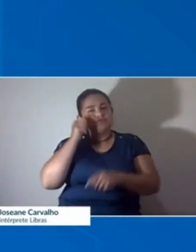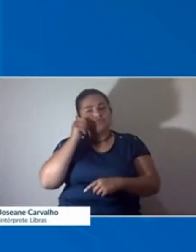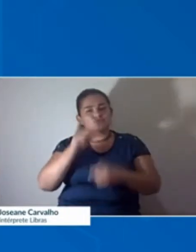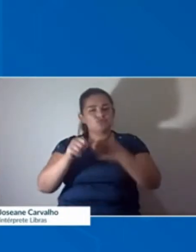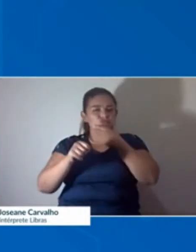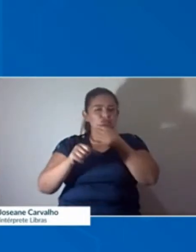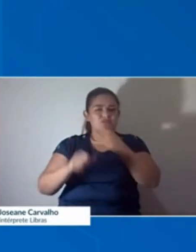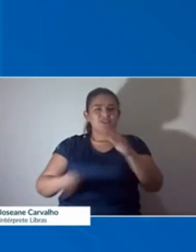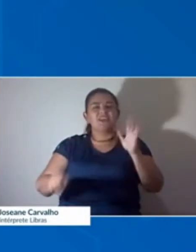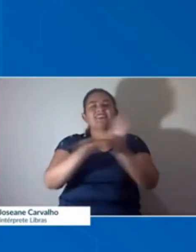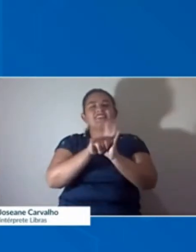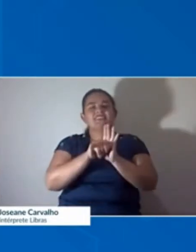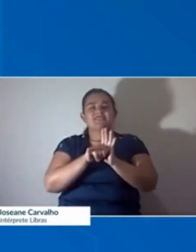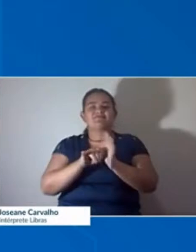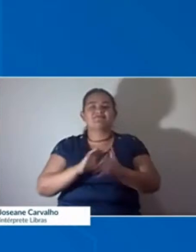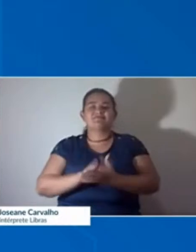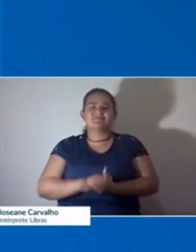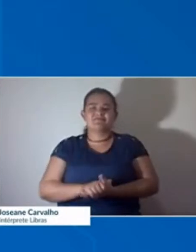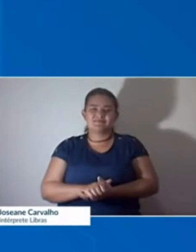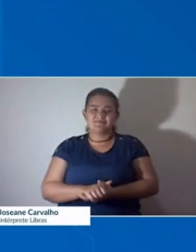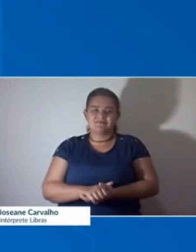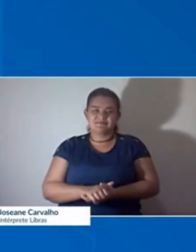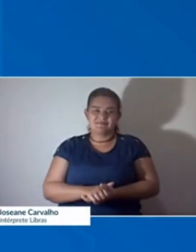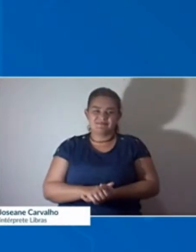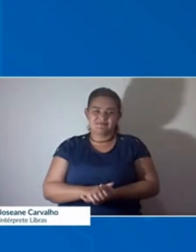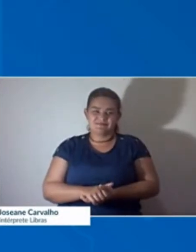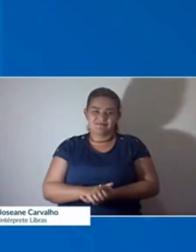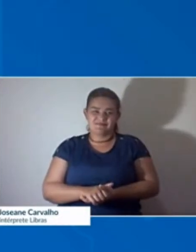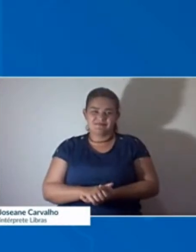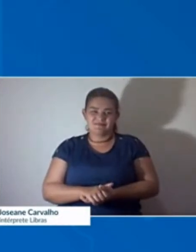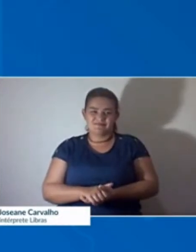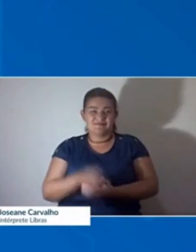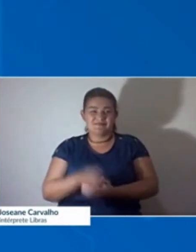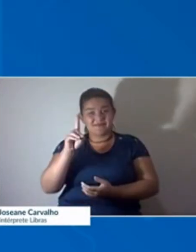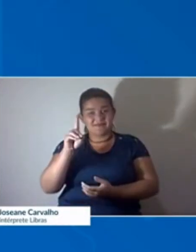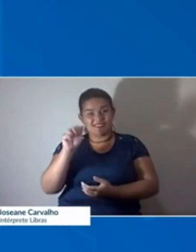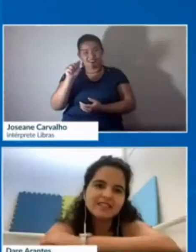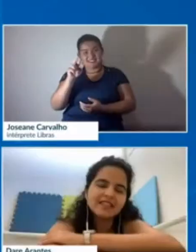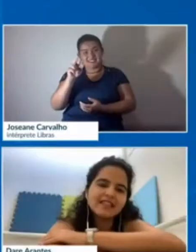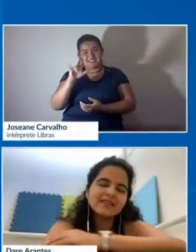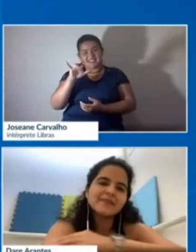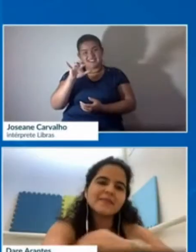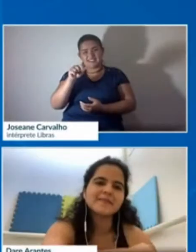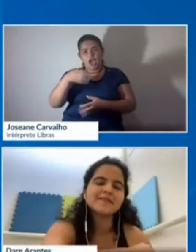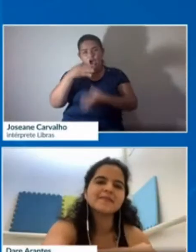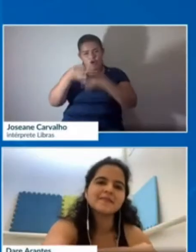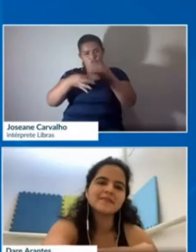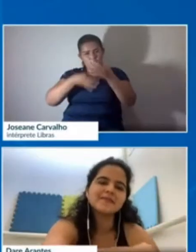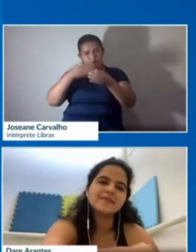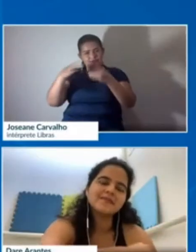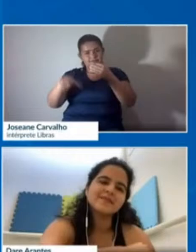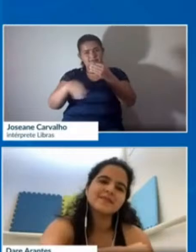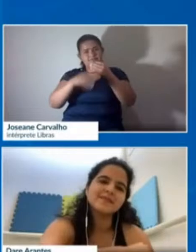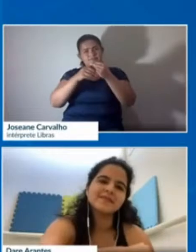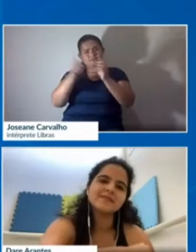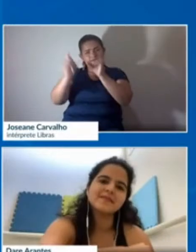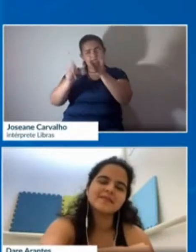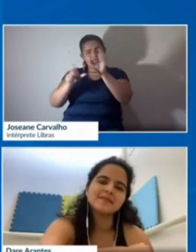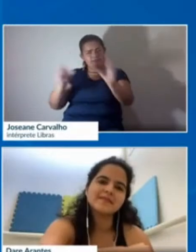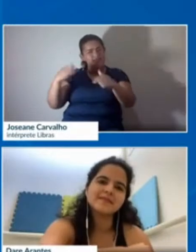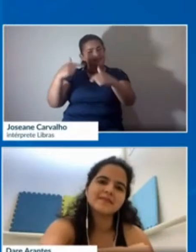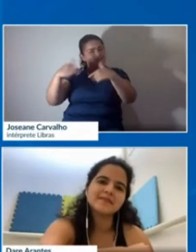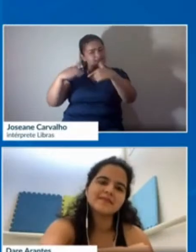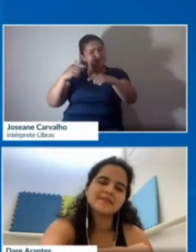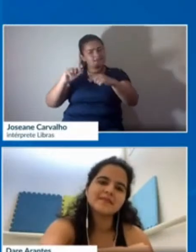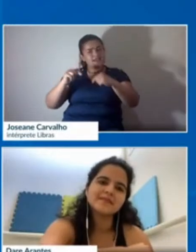de gênero. Bacana. Bom, Dari, você quer falar um pouquinho também sobre essa questão? Você como artista, né, como é que